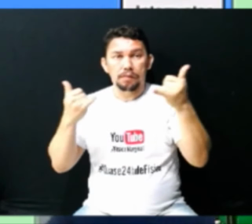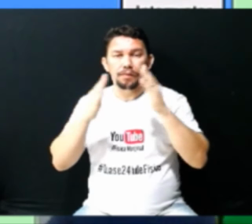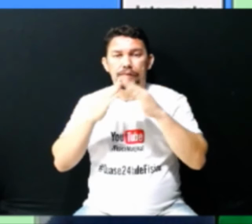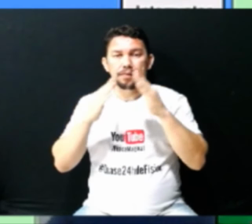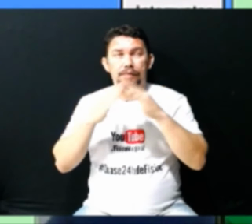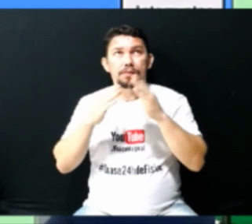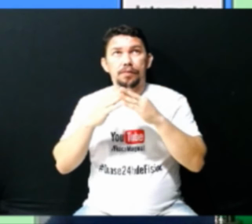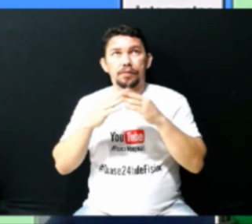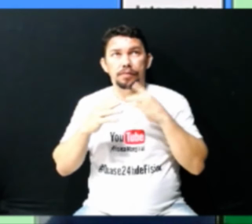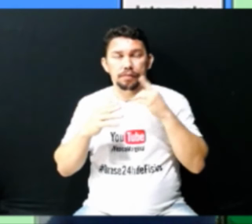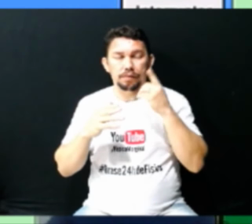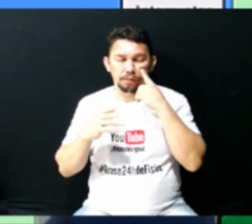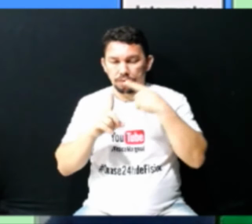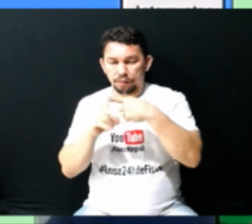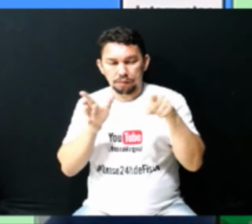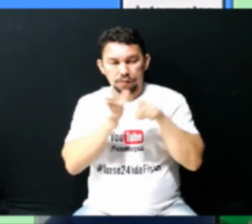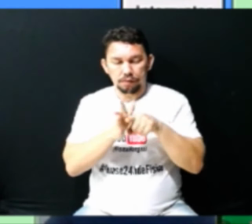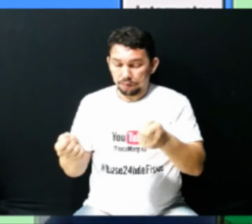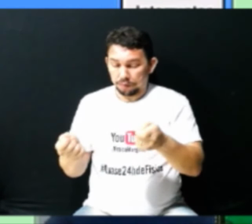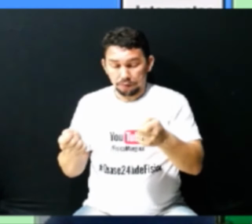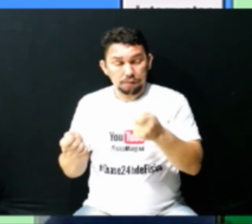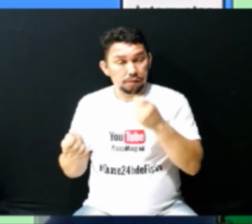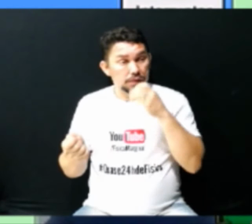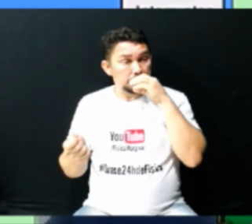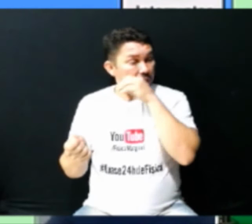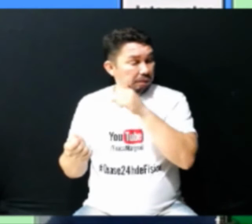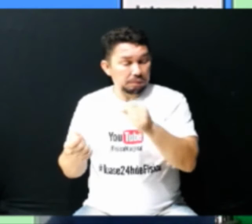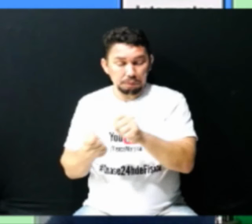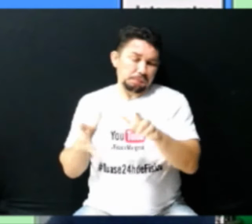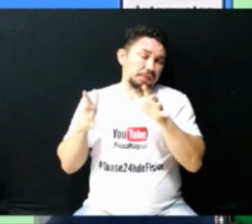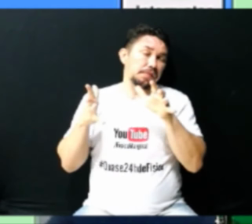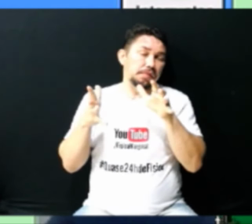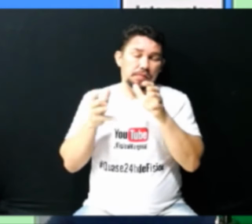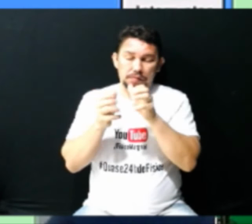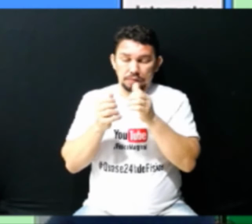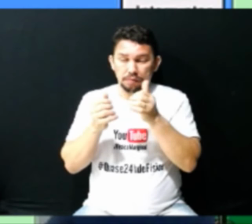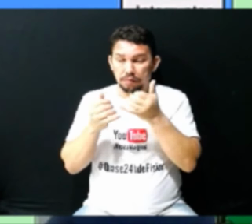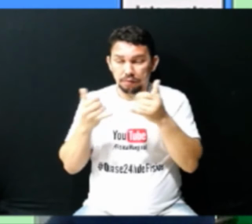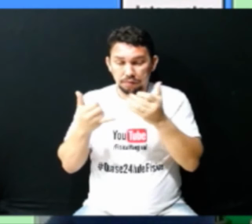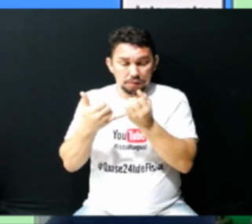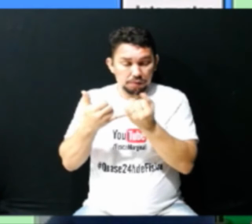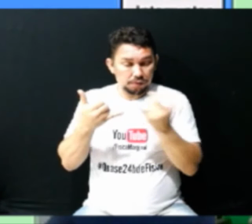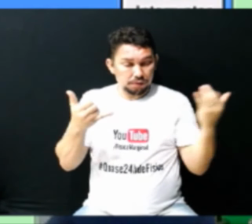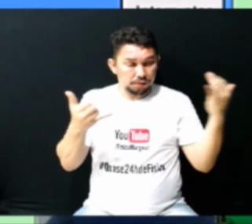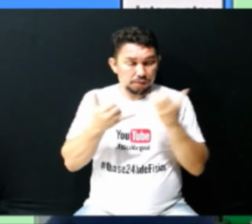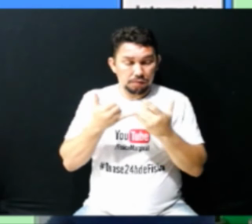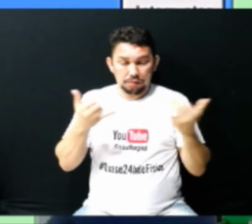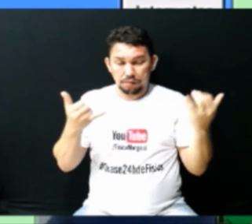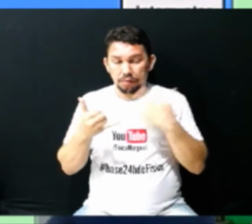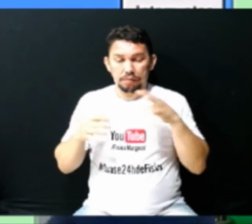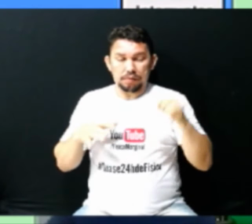As pontas de prova, a corrente fica tão alta que derrete as pontas de prova aqui e você pode se